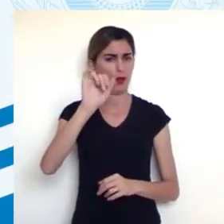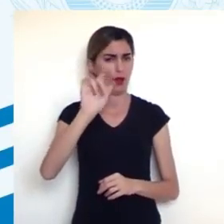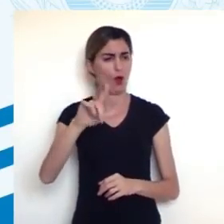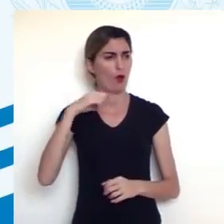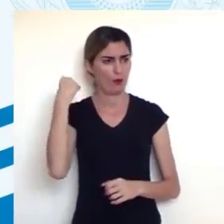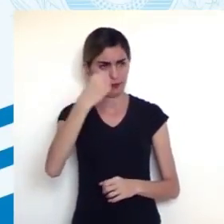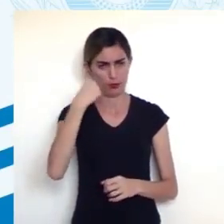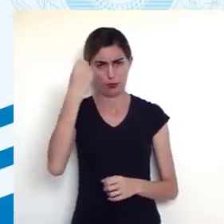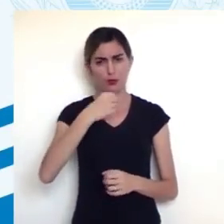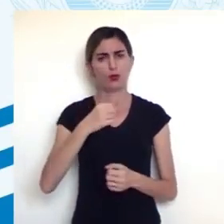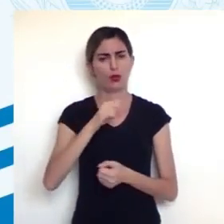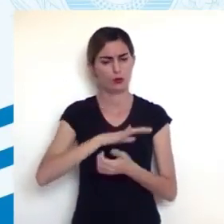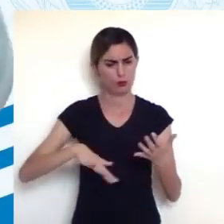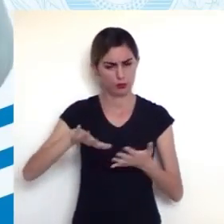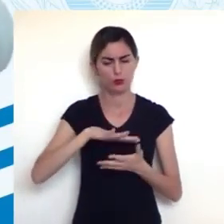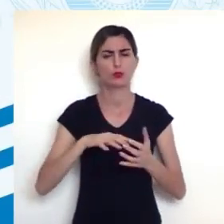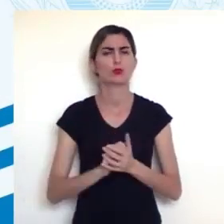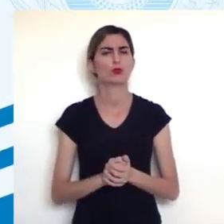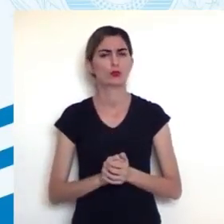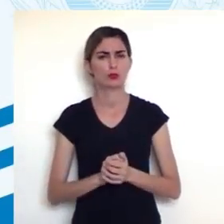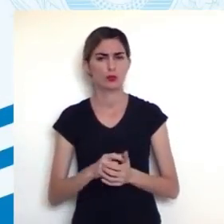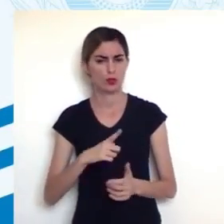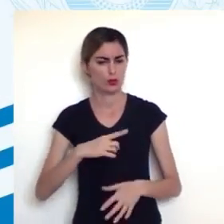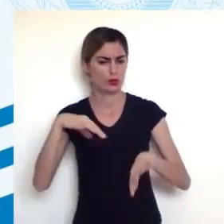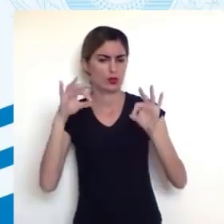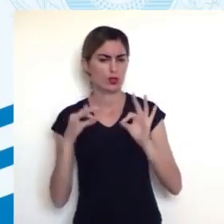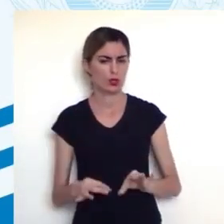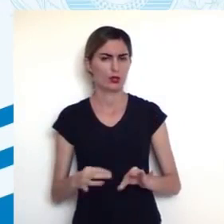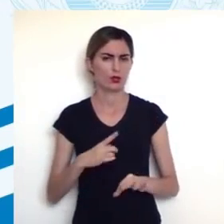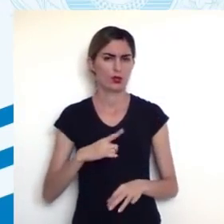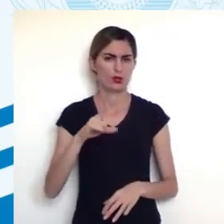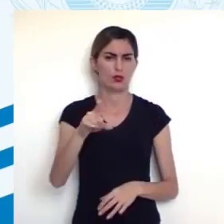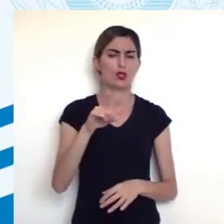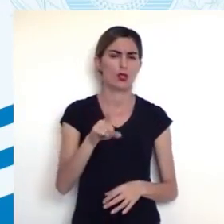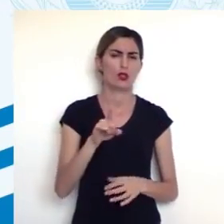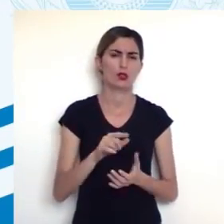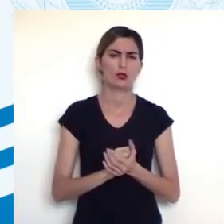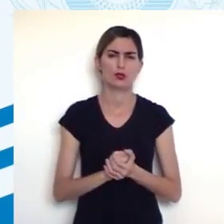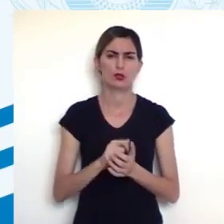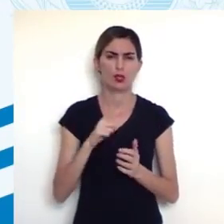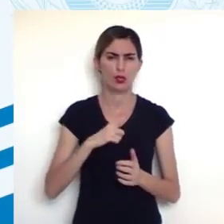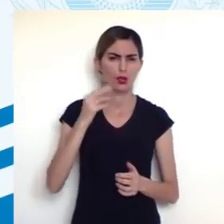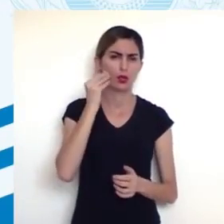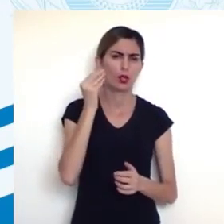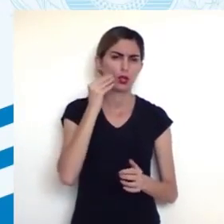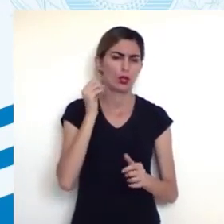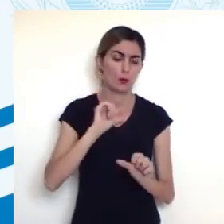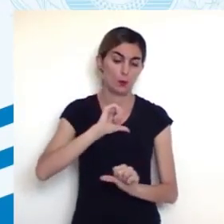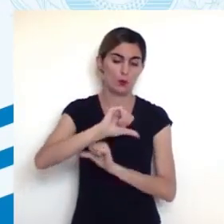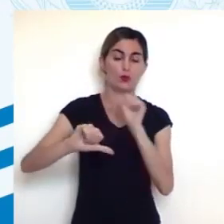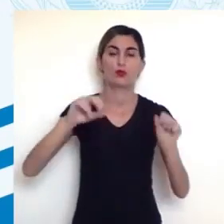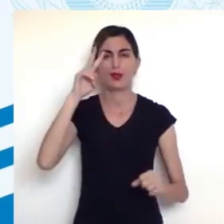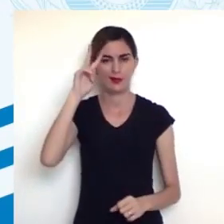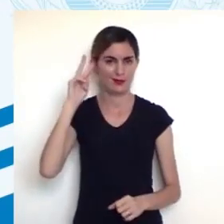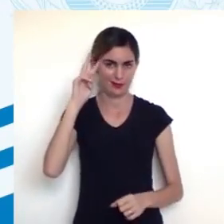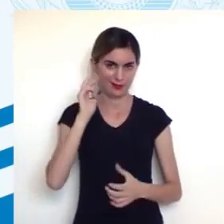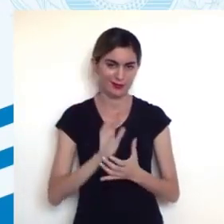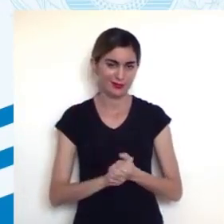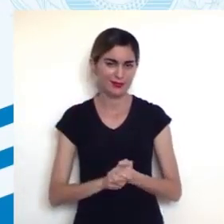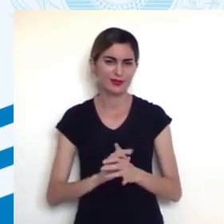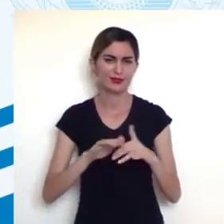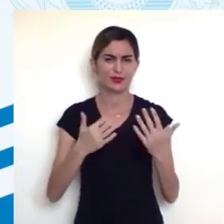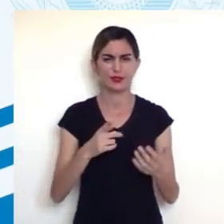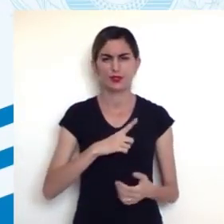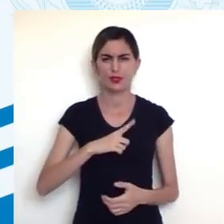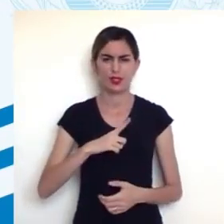ideais revolucionários. E com certeza eles iriam tentar mudar a nossa história.